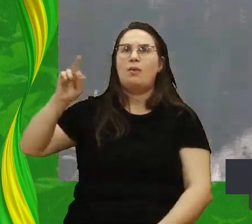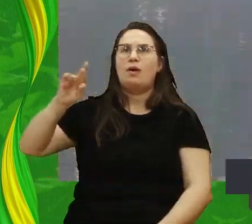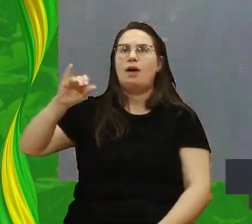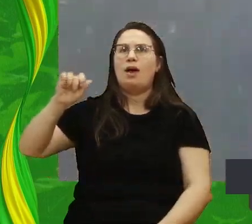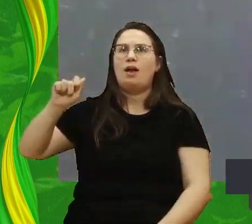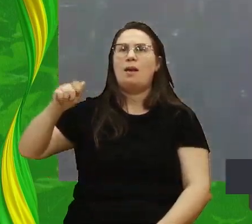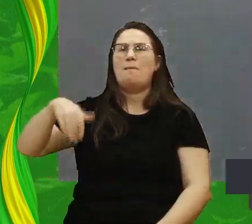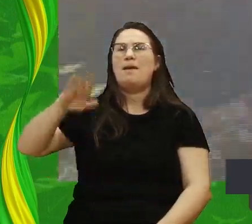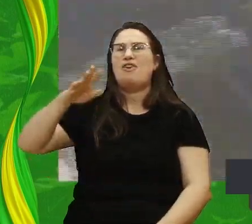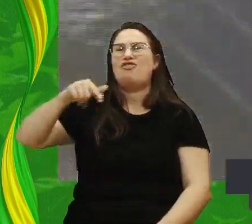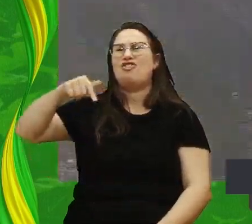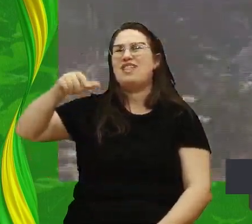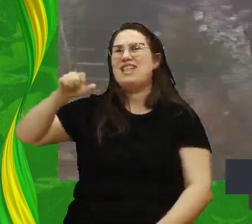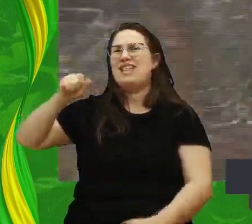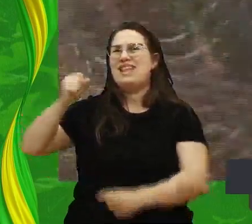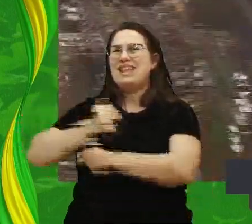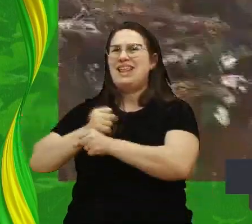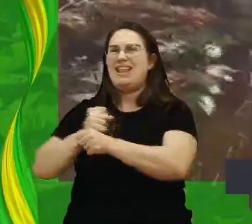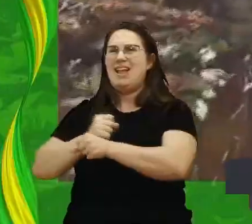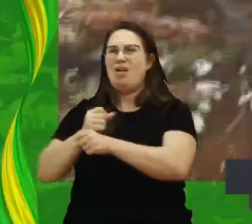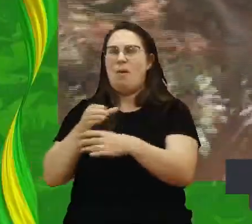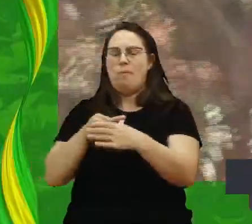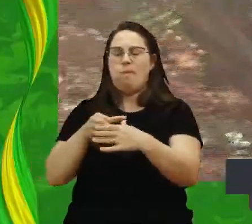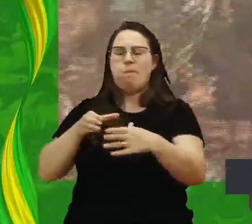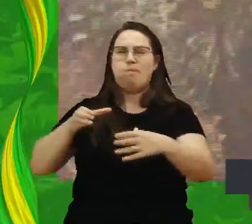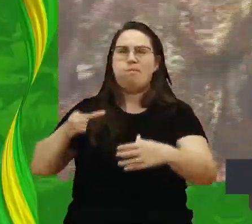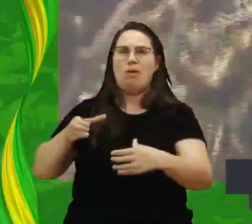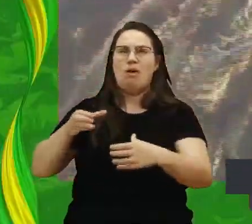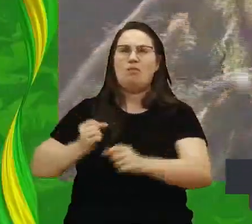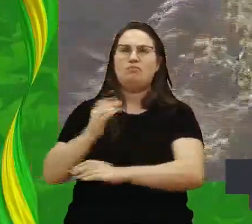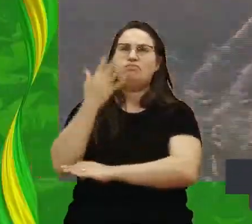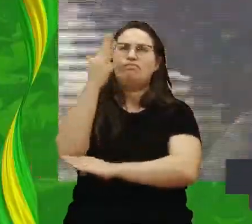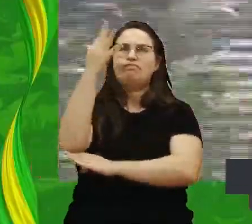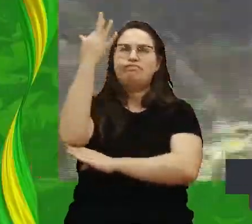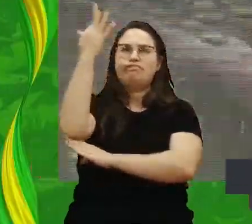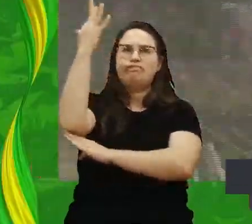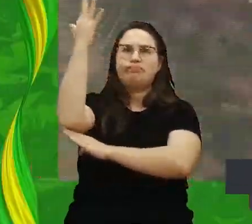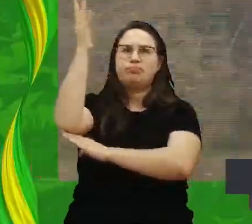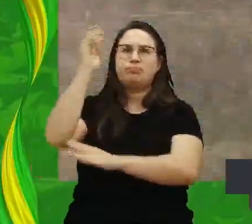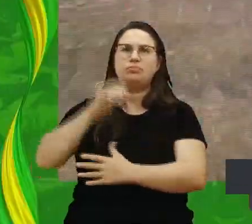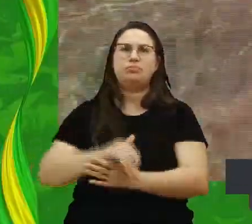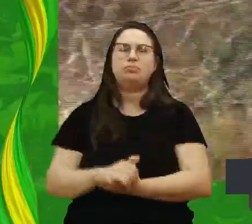mais ou menos, pela grossura dela, pelo tamanho dela, tá?